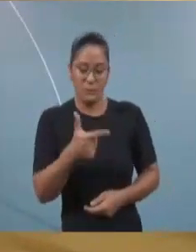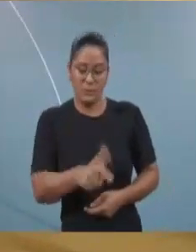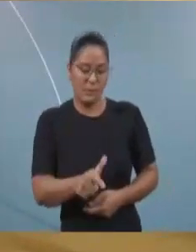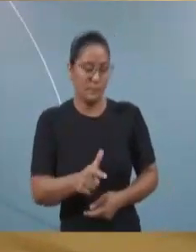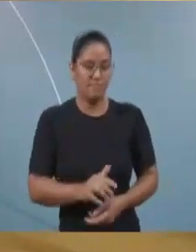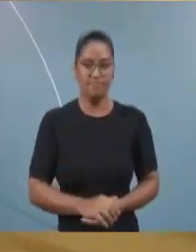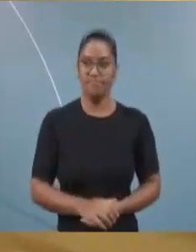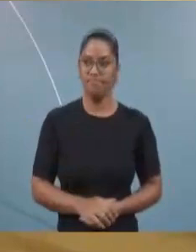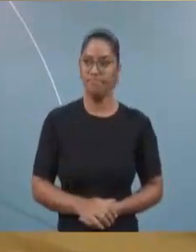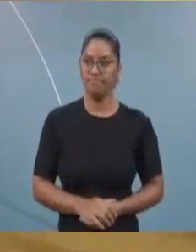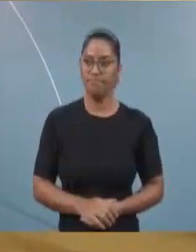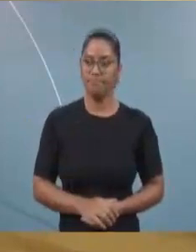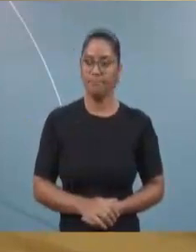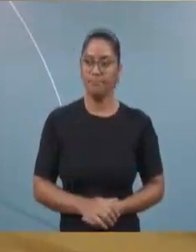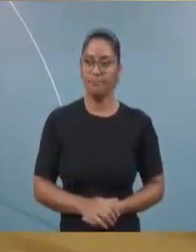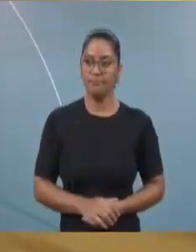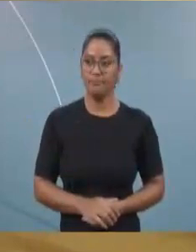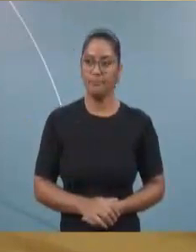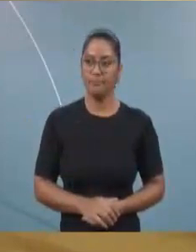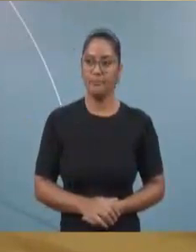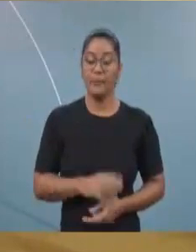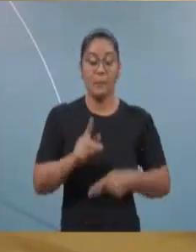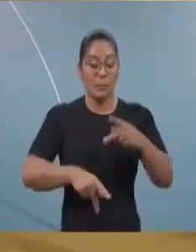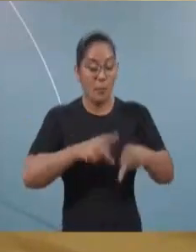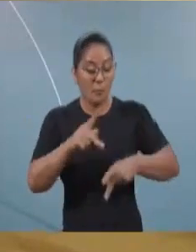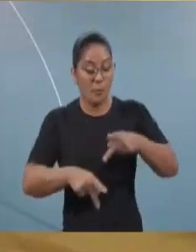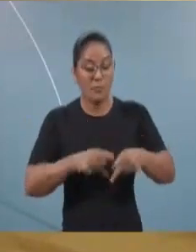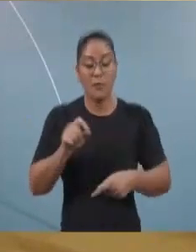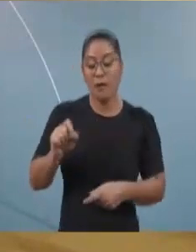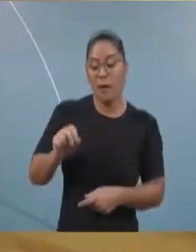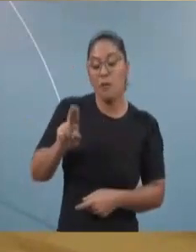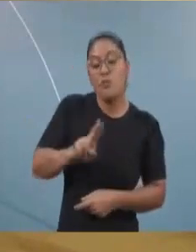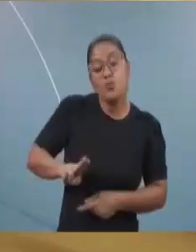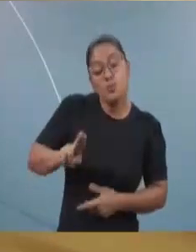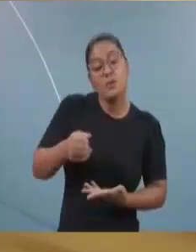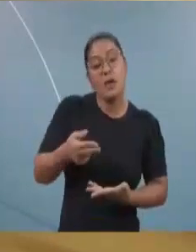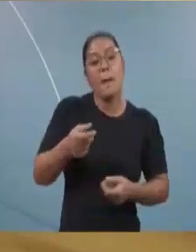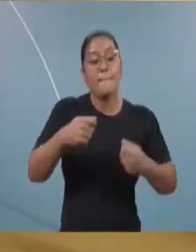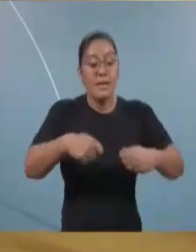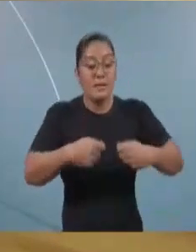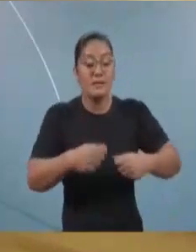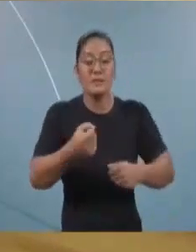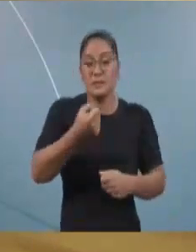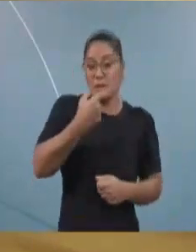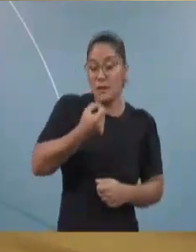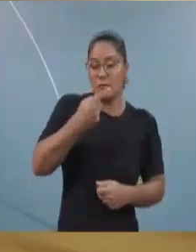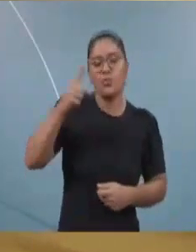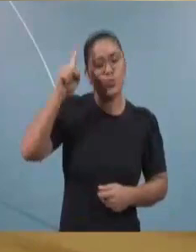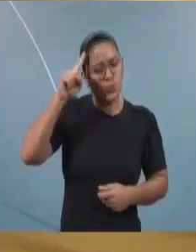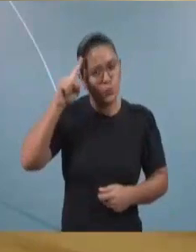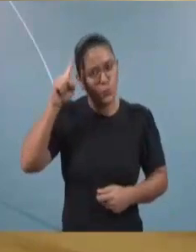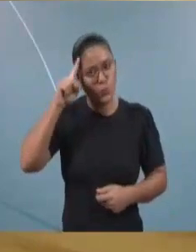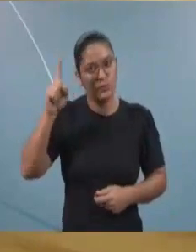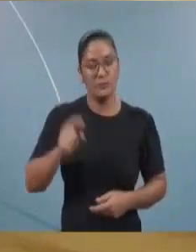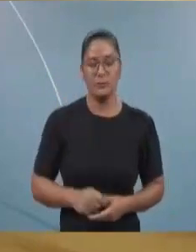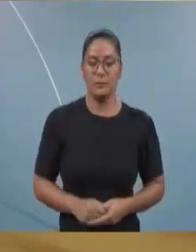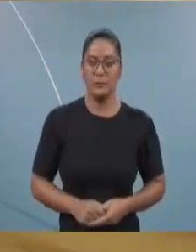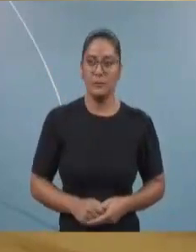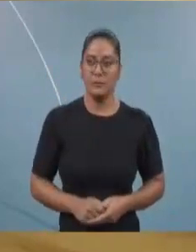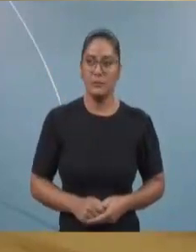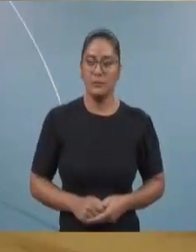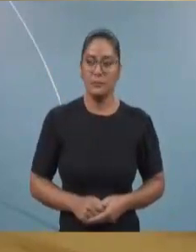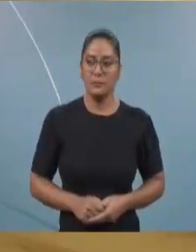indisponíveis para população para usuários que necessitam dessa medicação diariamente